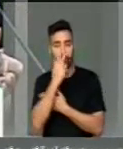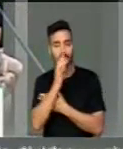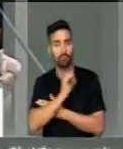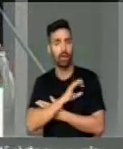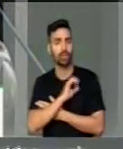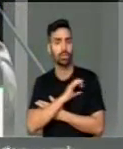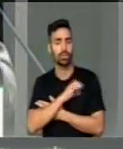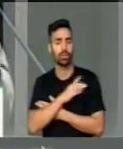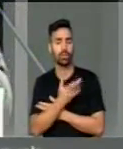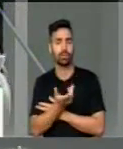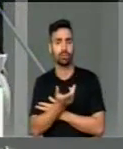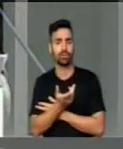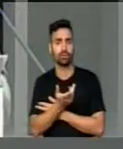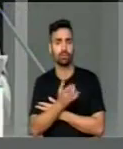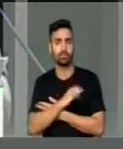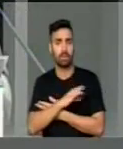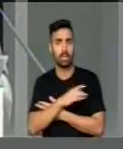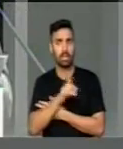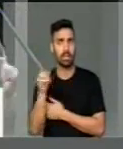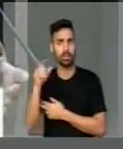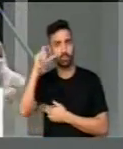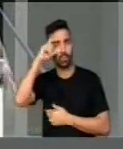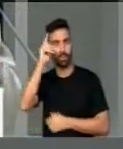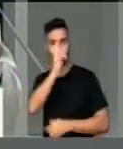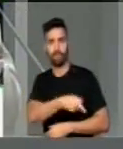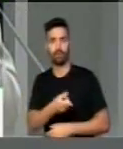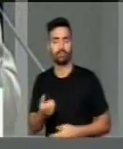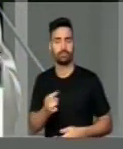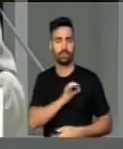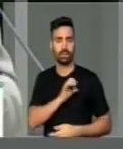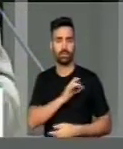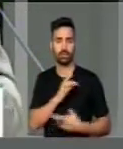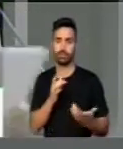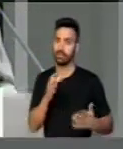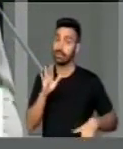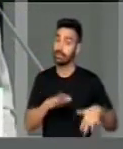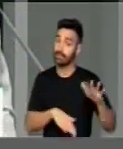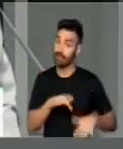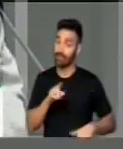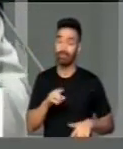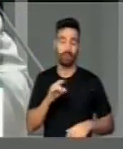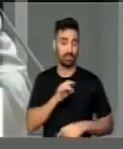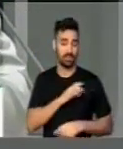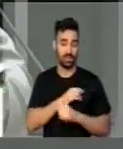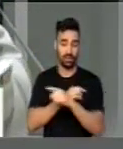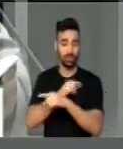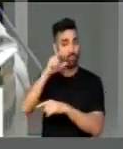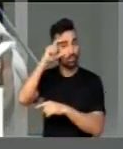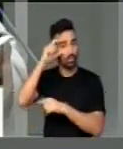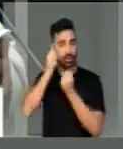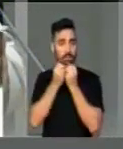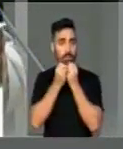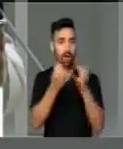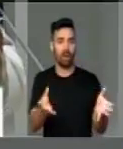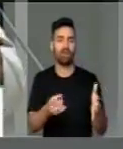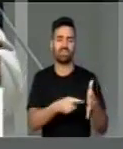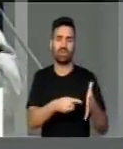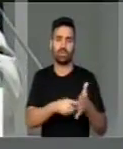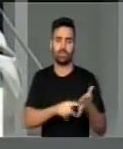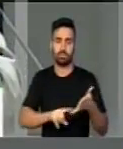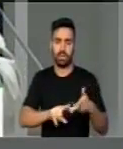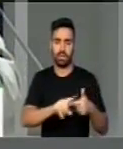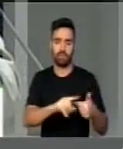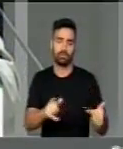temeroso de Eduardo Cunha, talvez temendo as delações ou aquilo que o jornal Estado de São Paulo